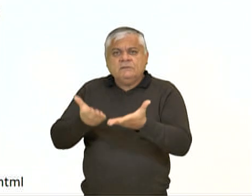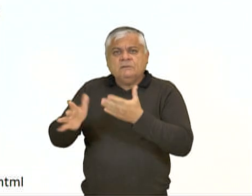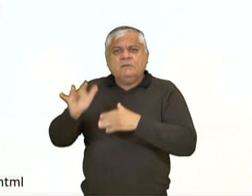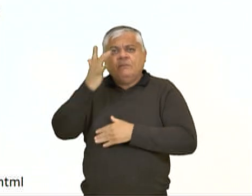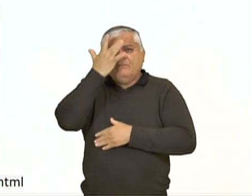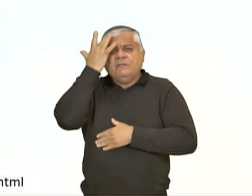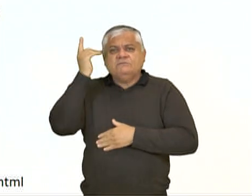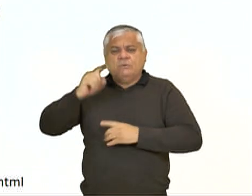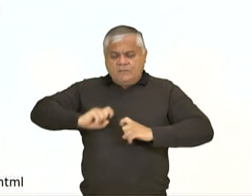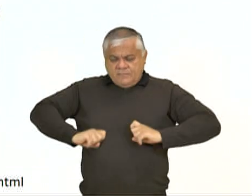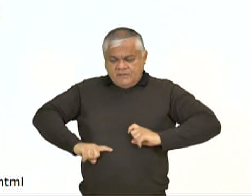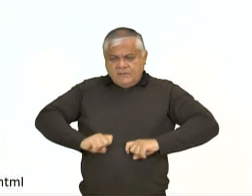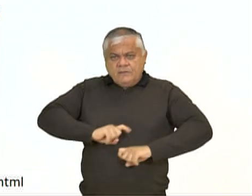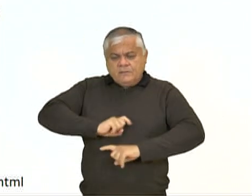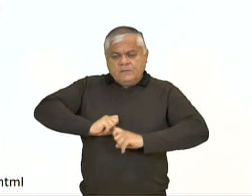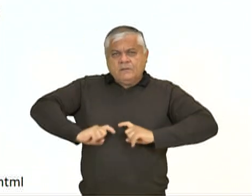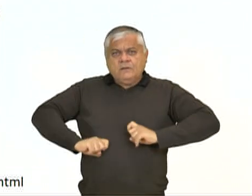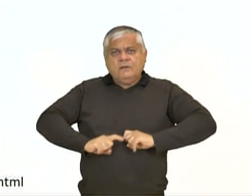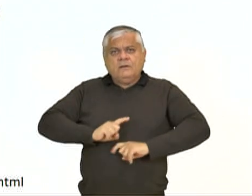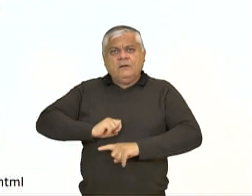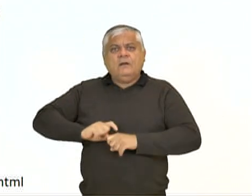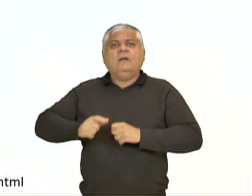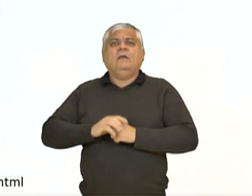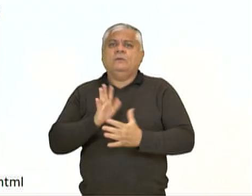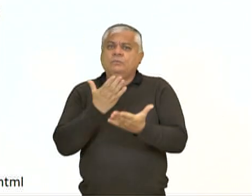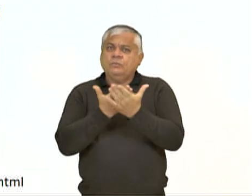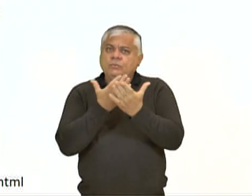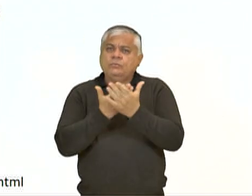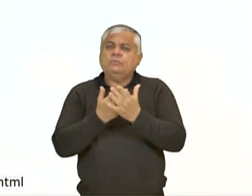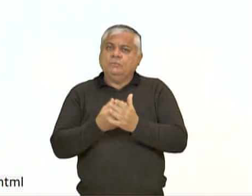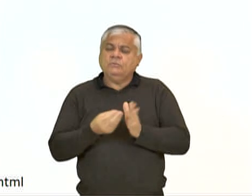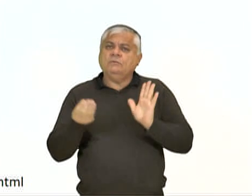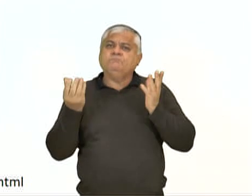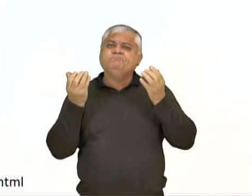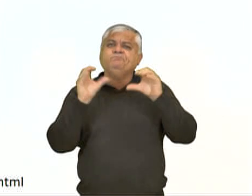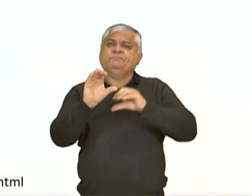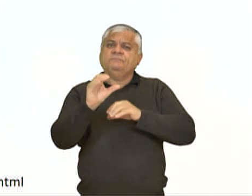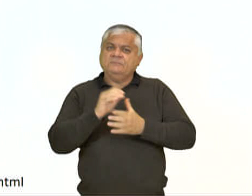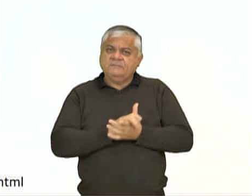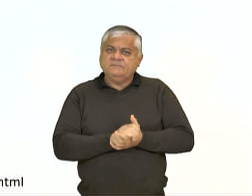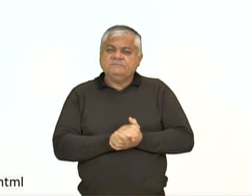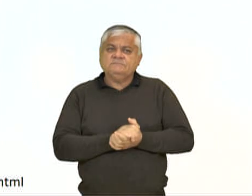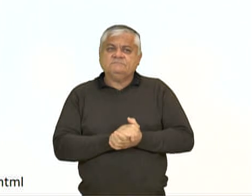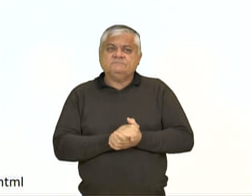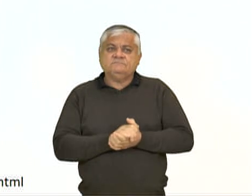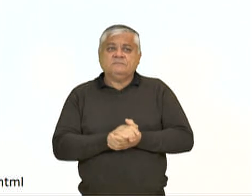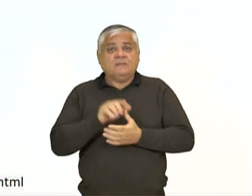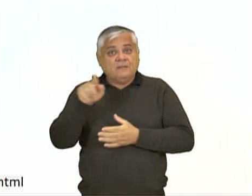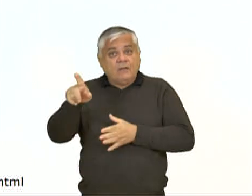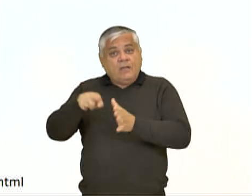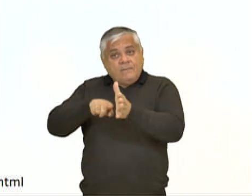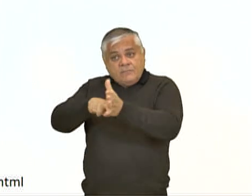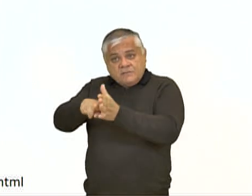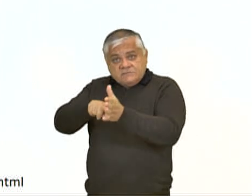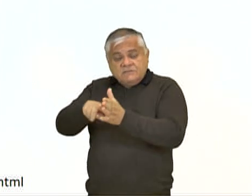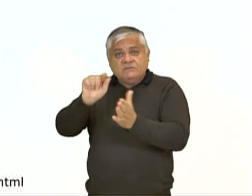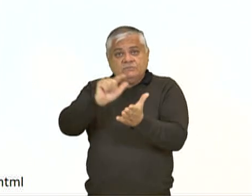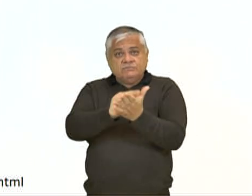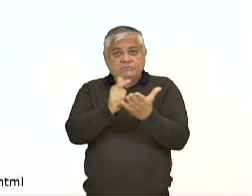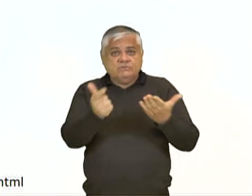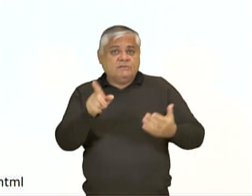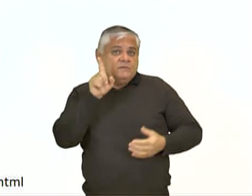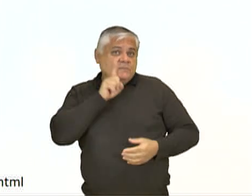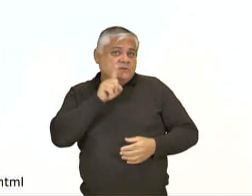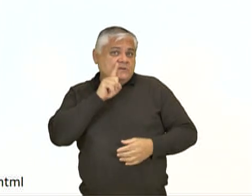infectados com parasitas, reportou um estudo publicado, ok? A pesquisa publicada no Jornal Americano